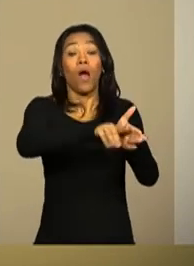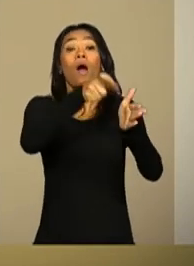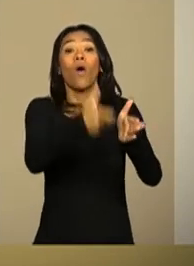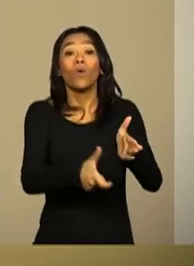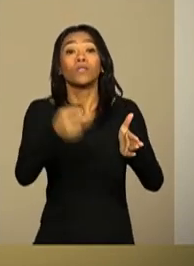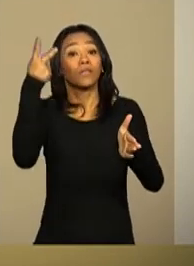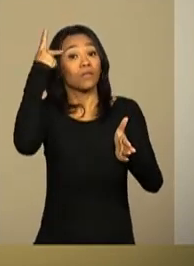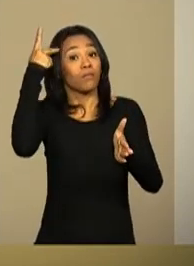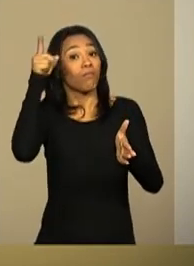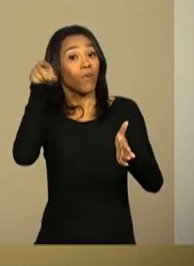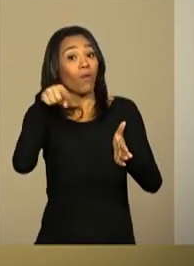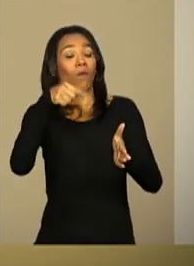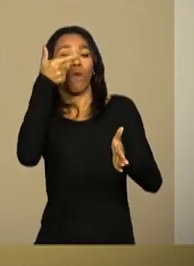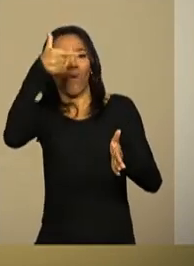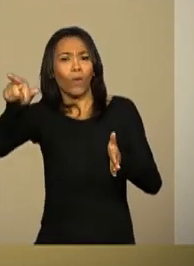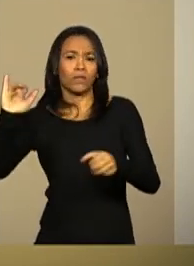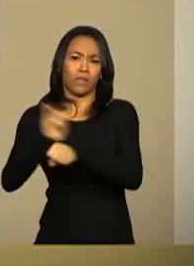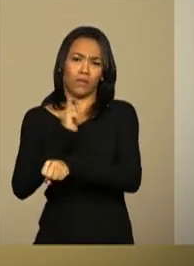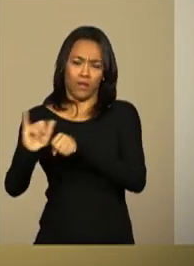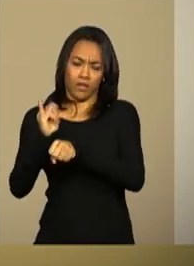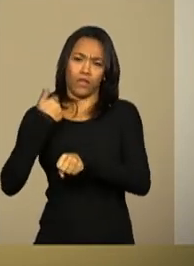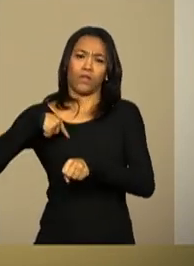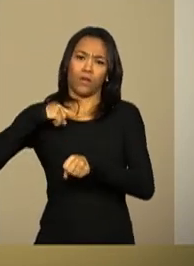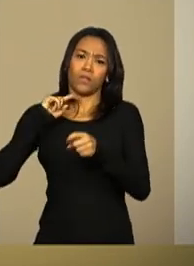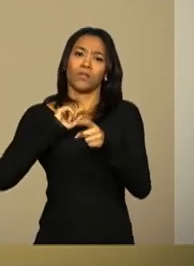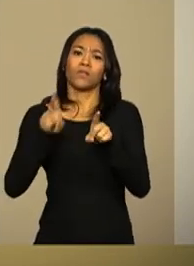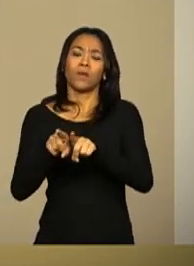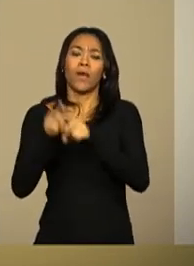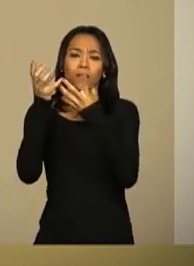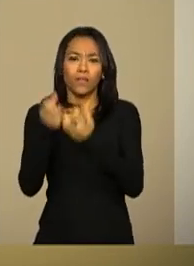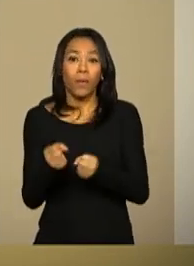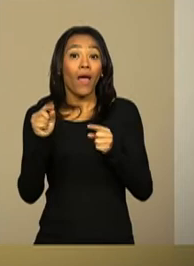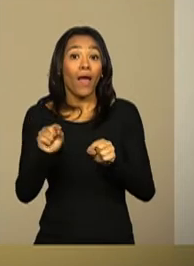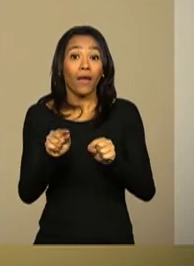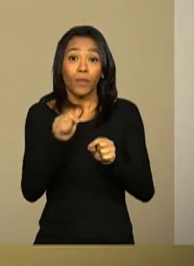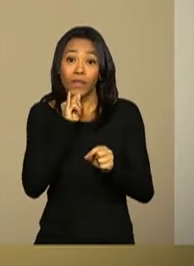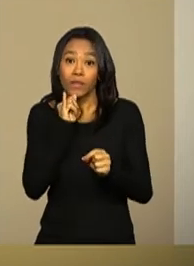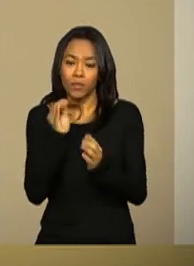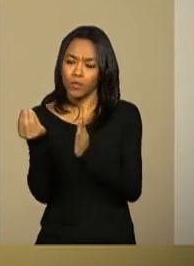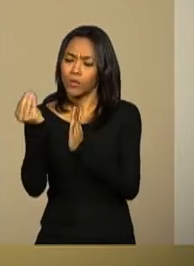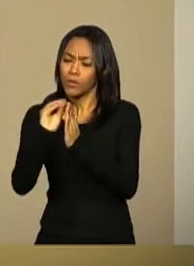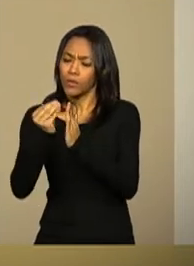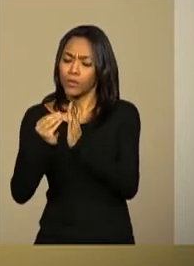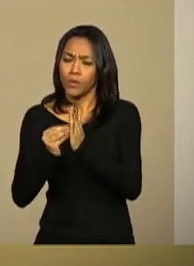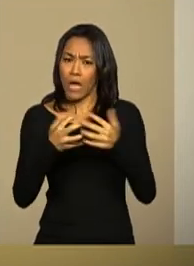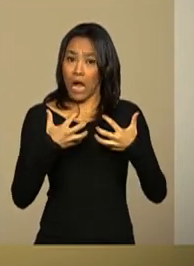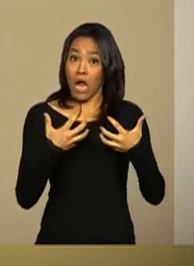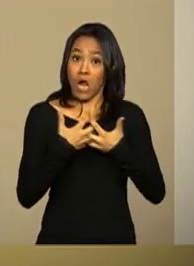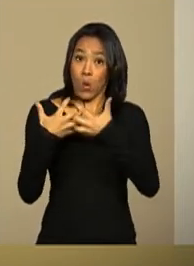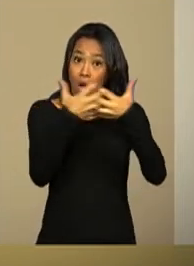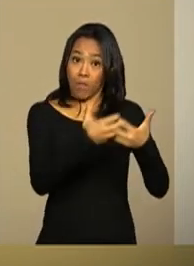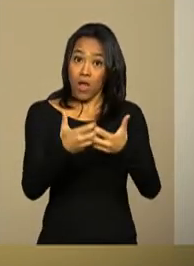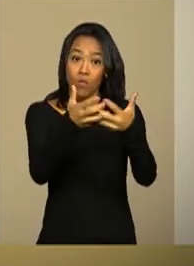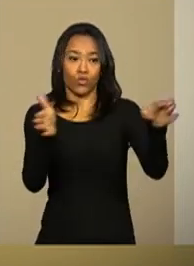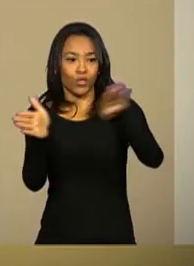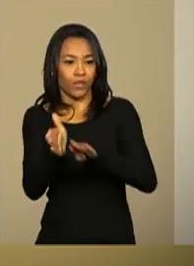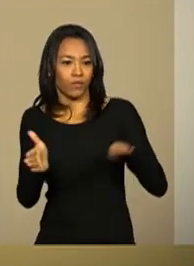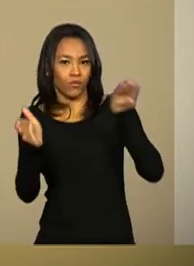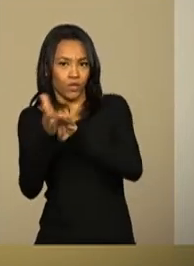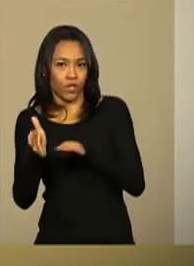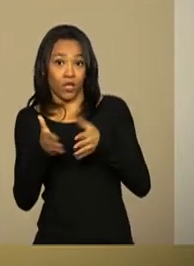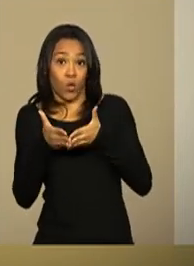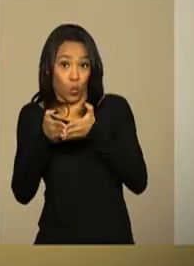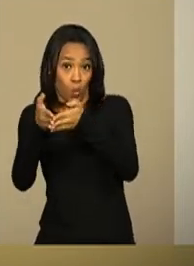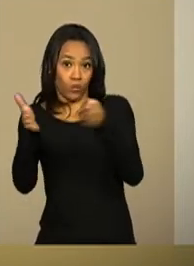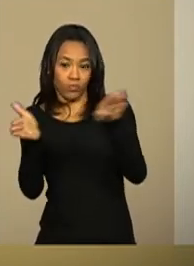São Paulo uma das medidas que nós adotamos Ocian e o agendamento da chegada dos caminhões no porto o caminhão